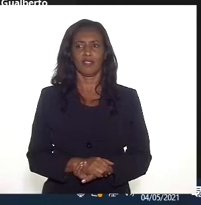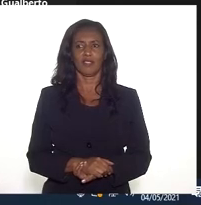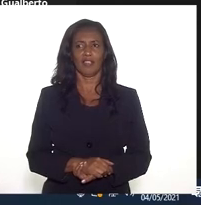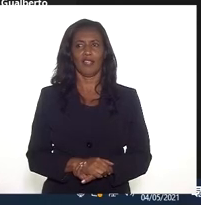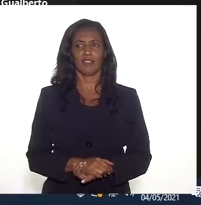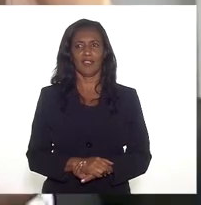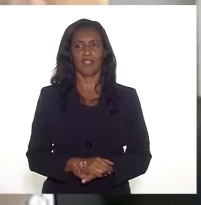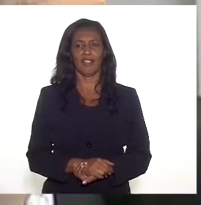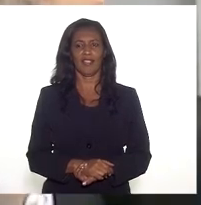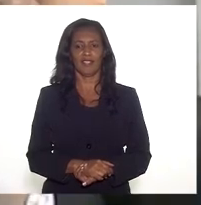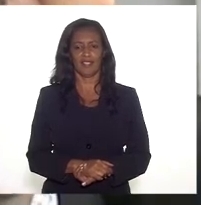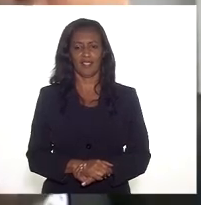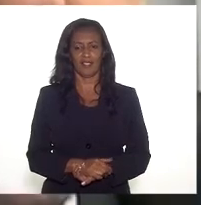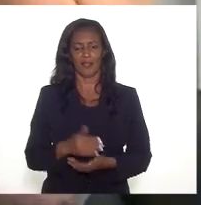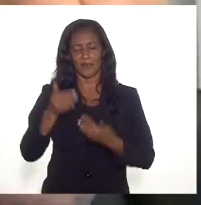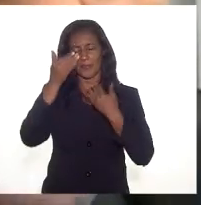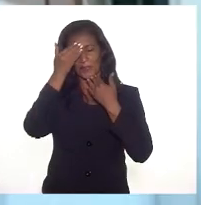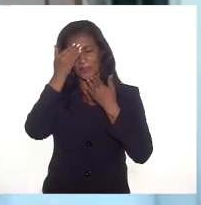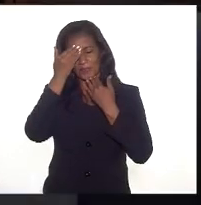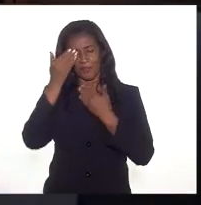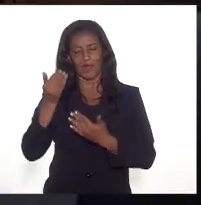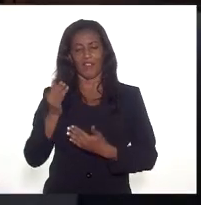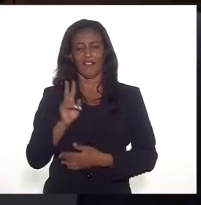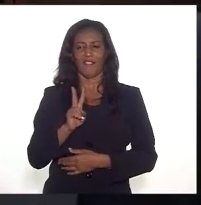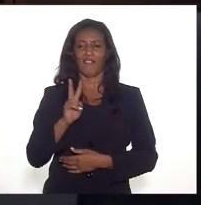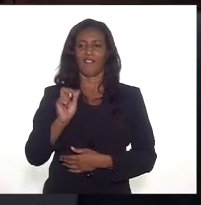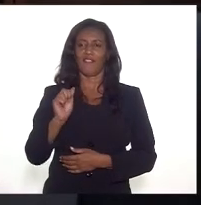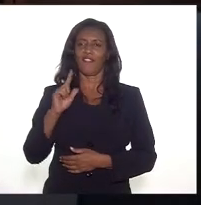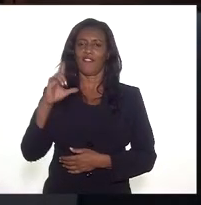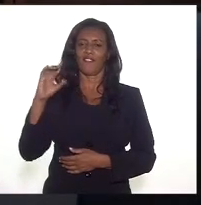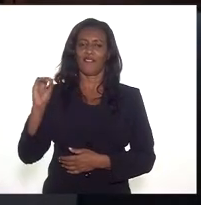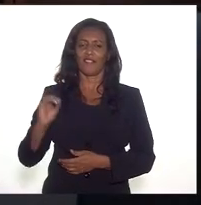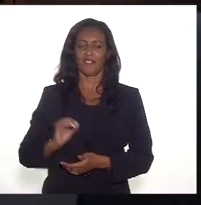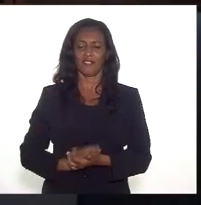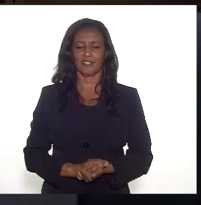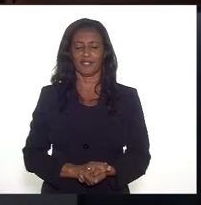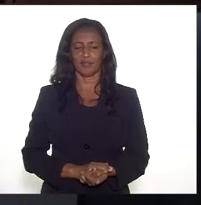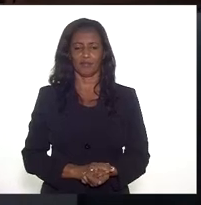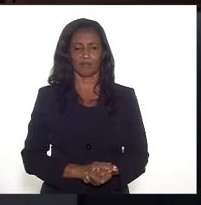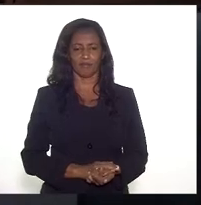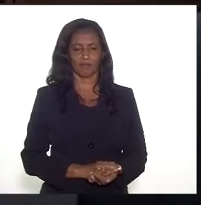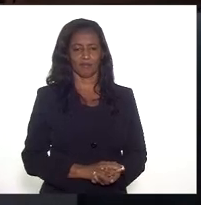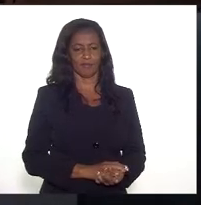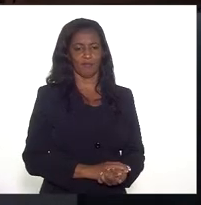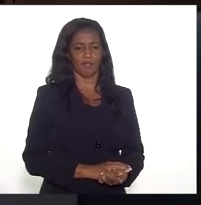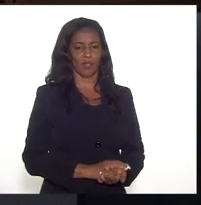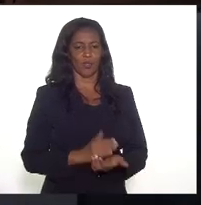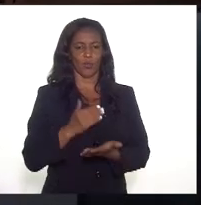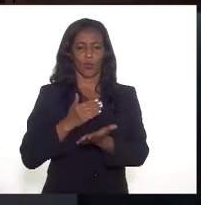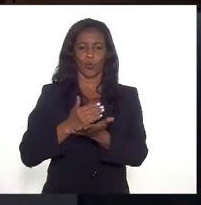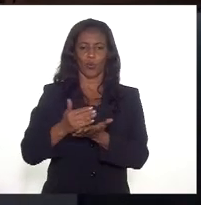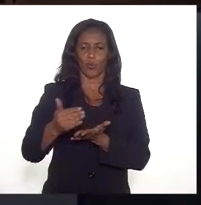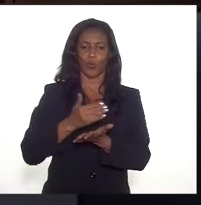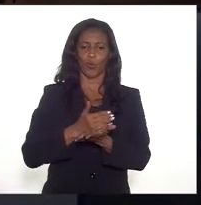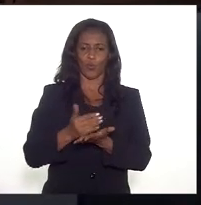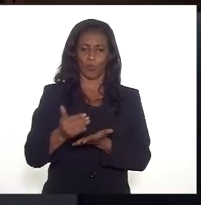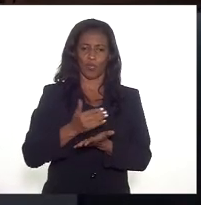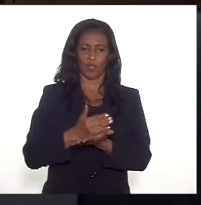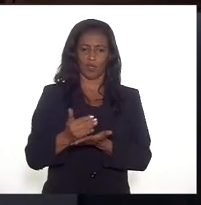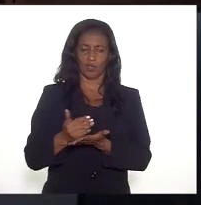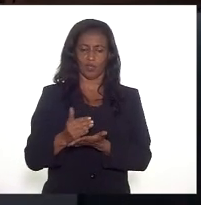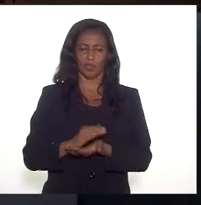Rocha. Obrigado a todos. Obrigado, aí. Tá? Ô, Val. Obrigado de abrir com a autoria. Oi, André. Ô, Val, no início aqui, nós fizemos aqui